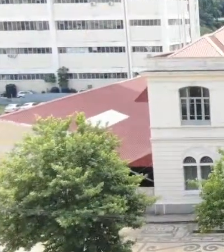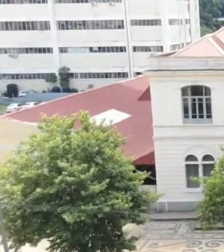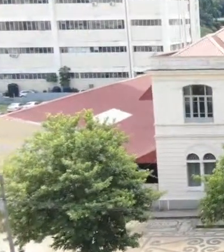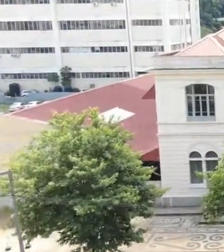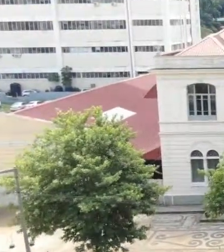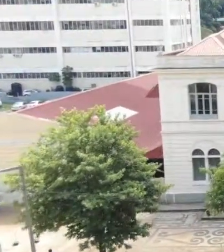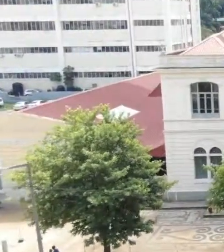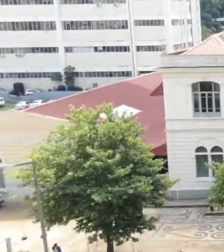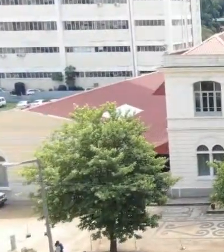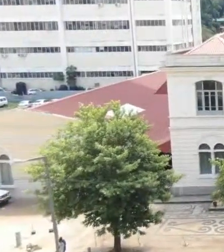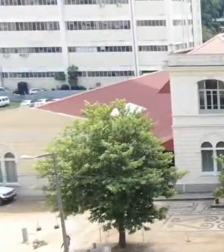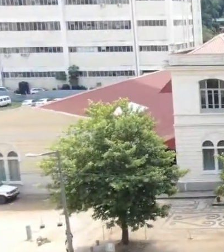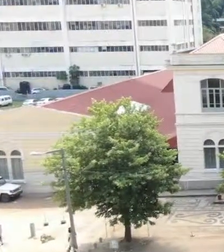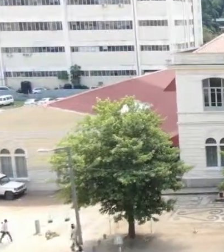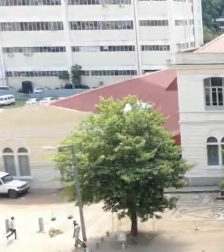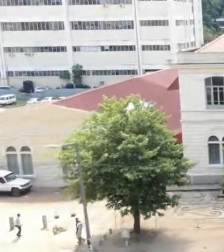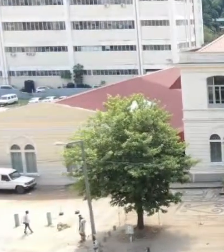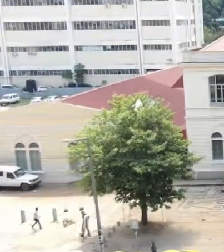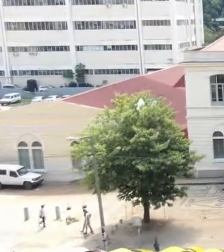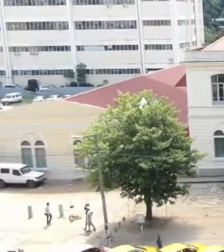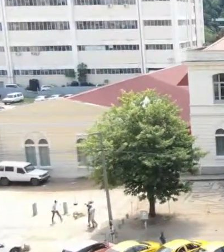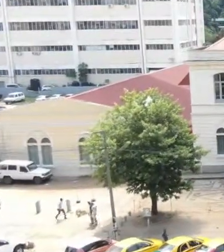Tchau! Tchau!